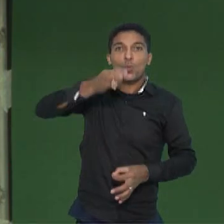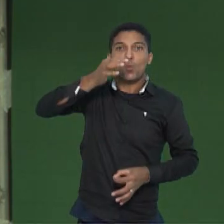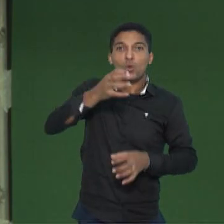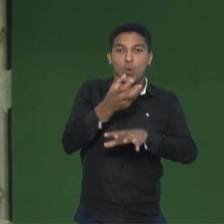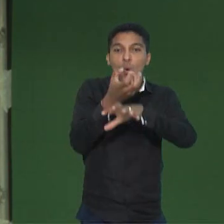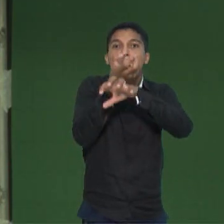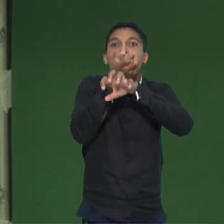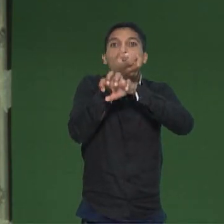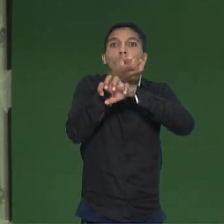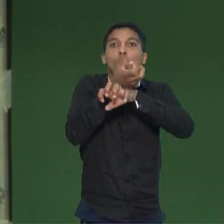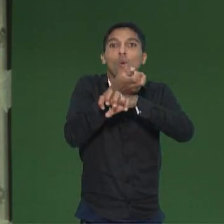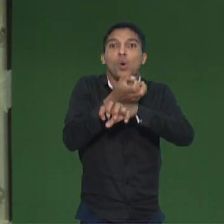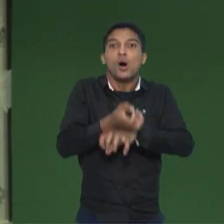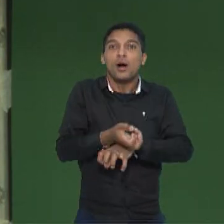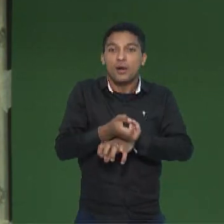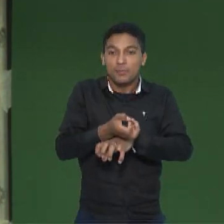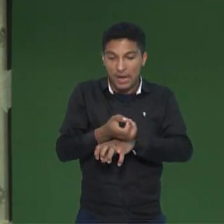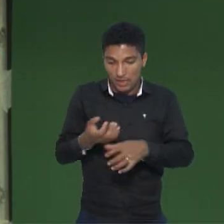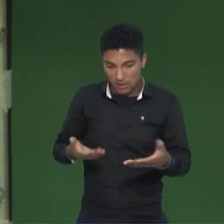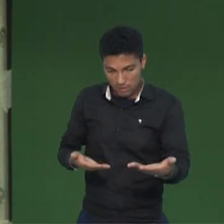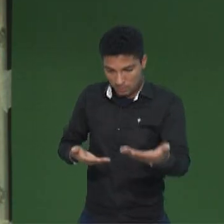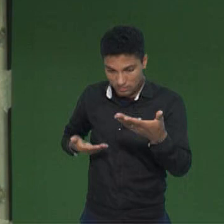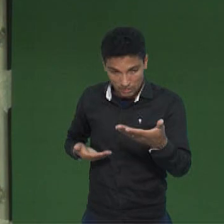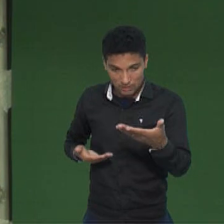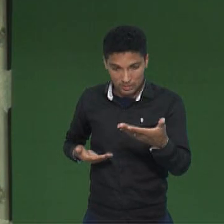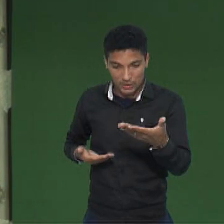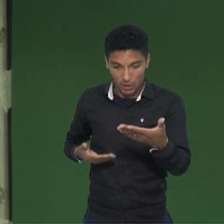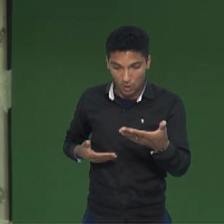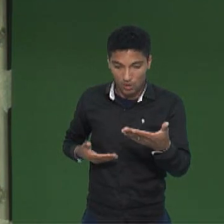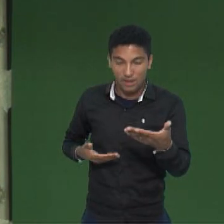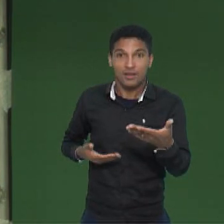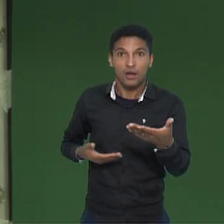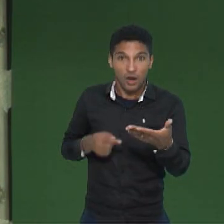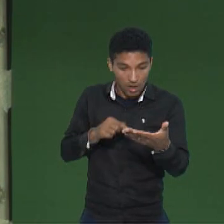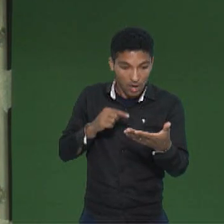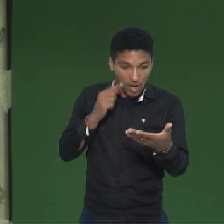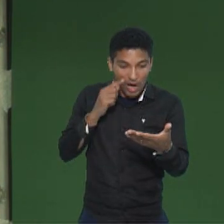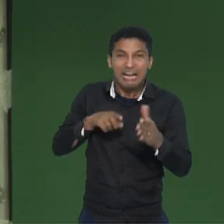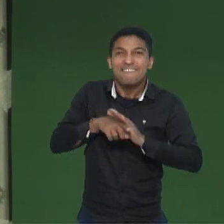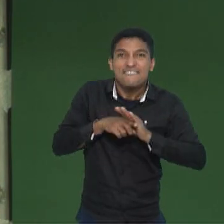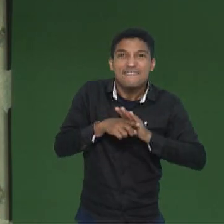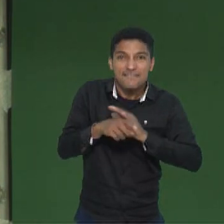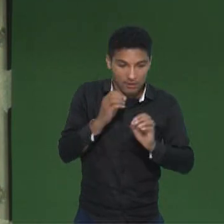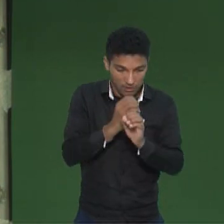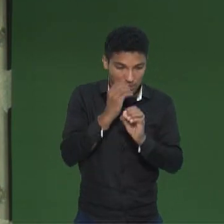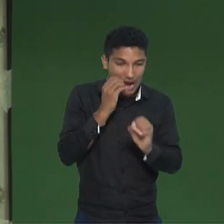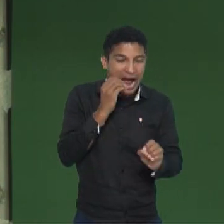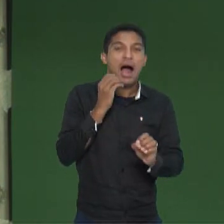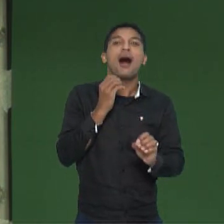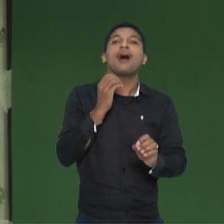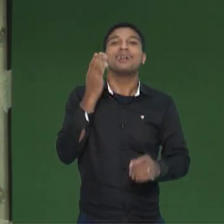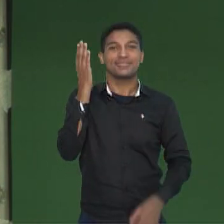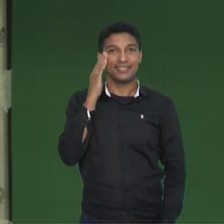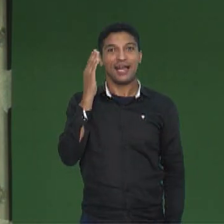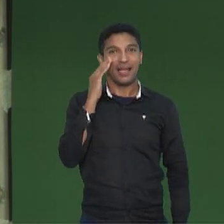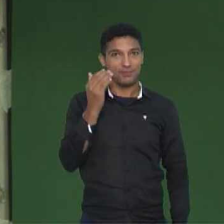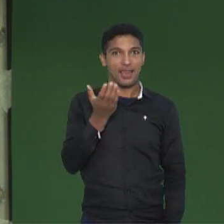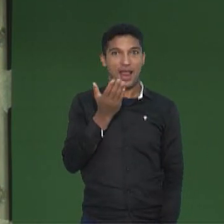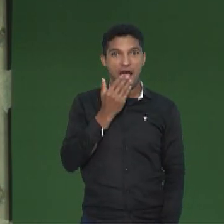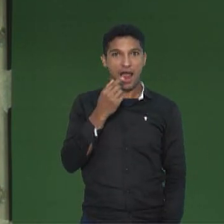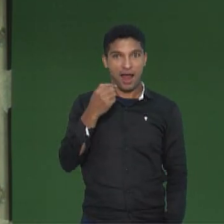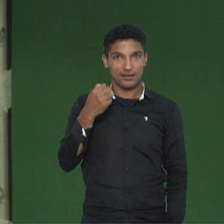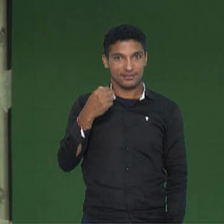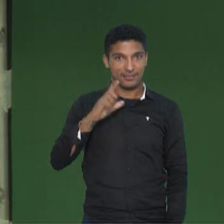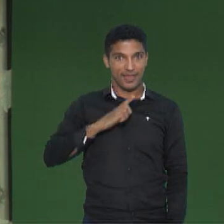frase importante na culinária, que é usada em teses de mestrado, teses